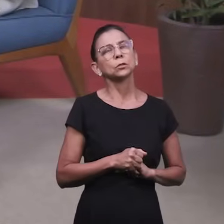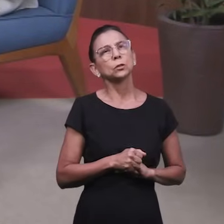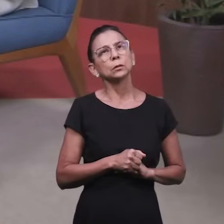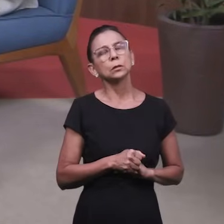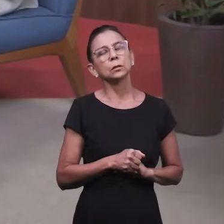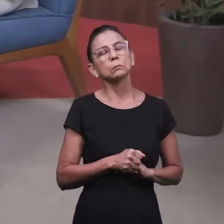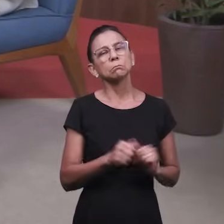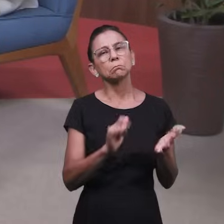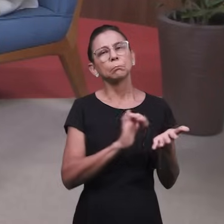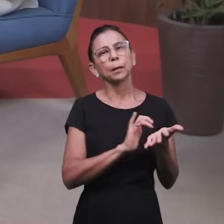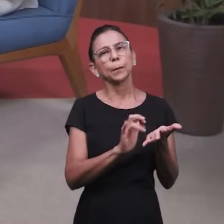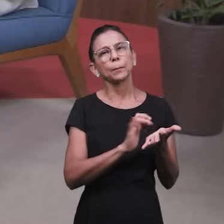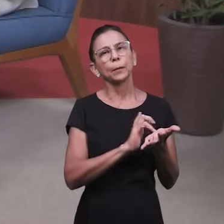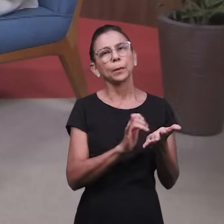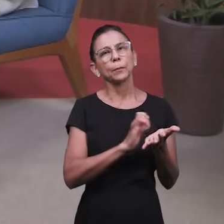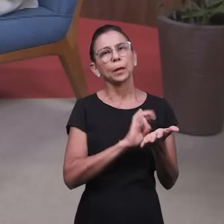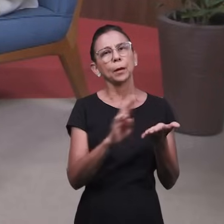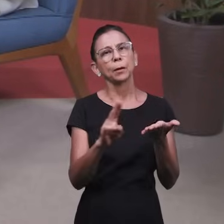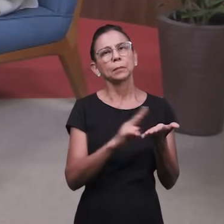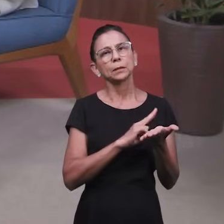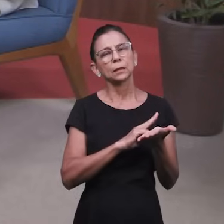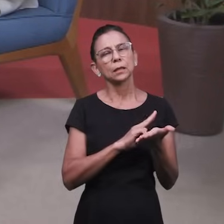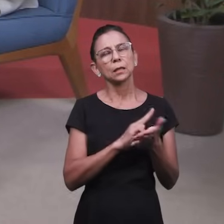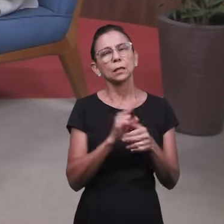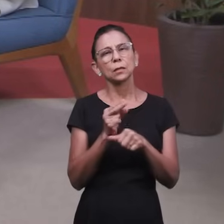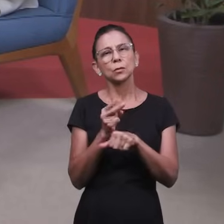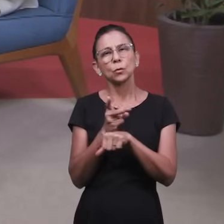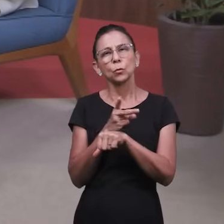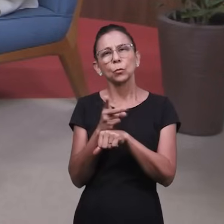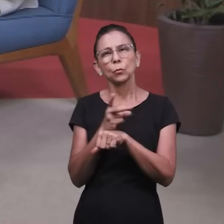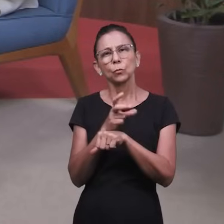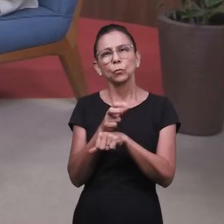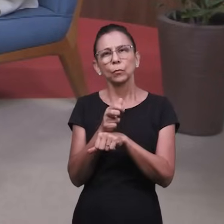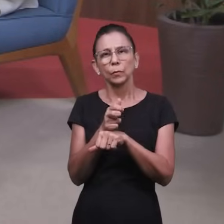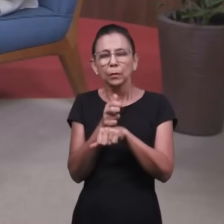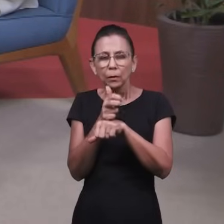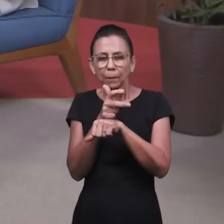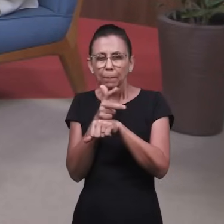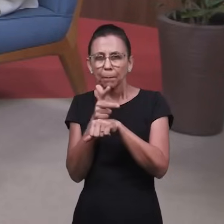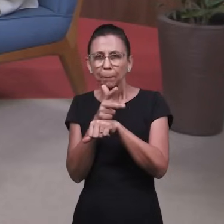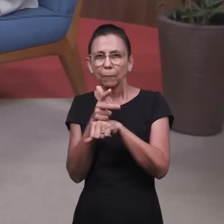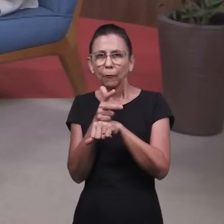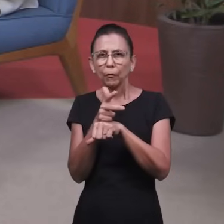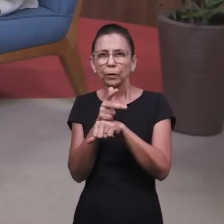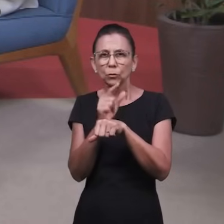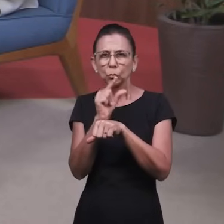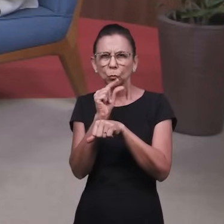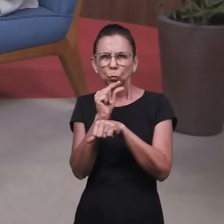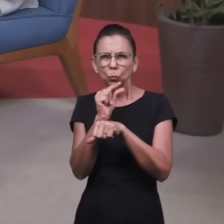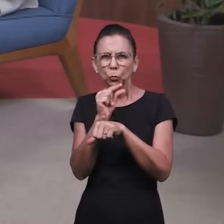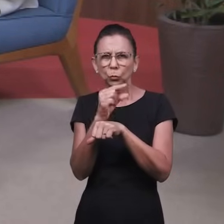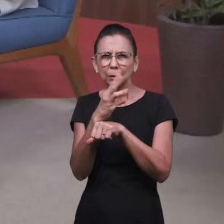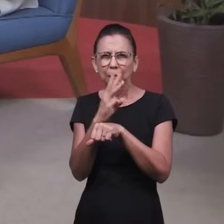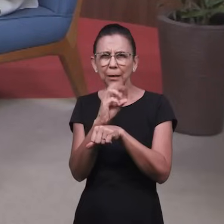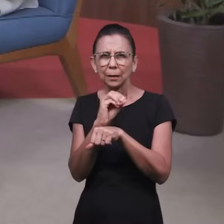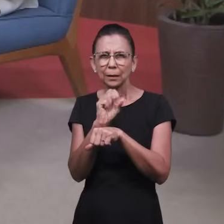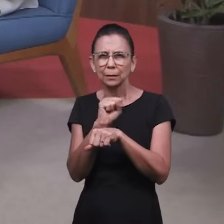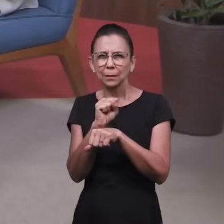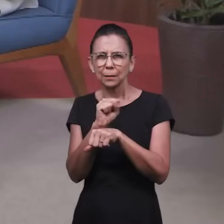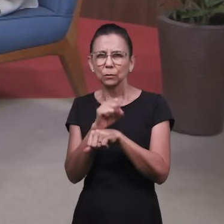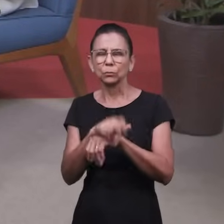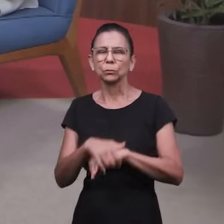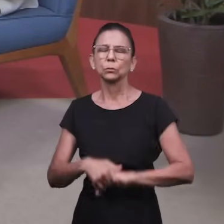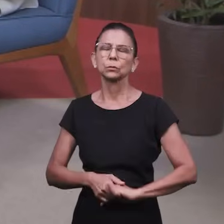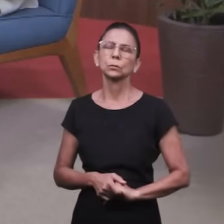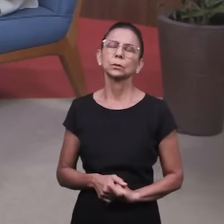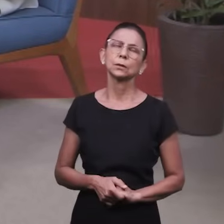uma mensagem por escrito ou um vídeo curto de até 30 segundos que você grava falando sobre a